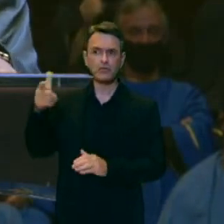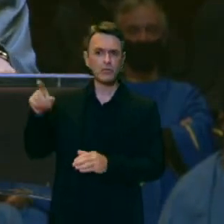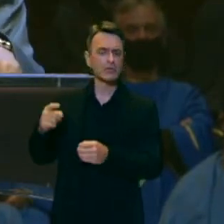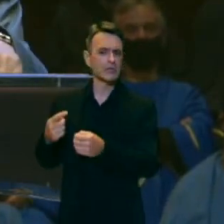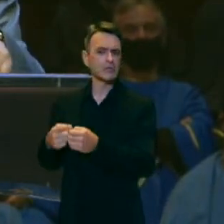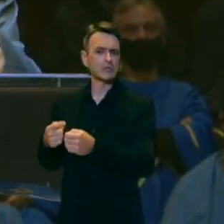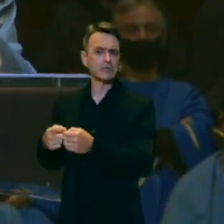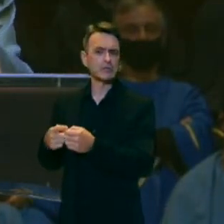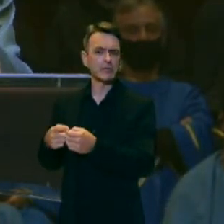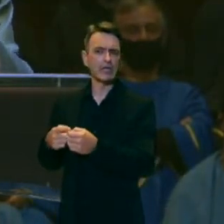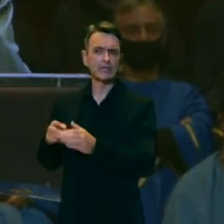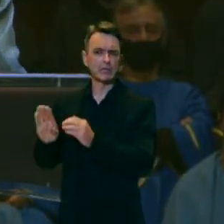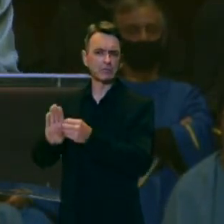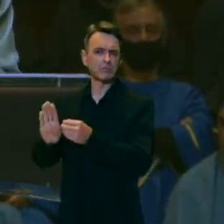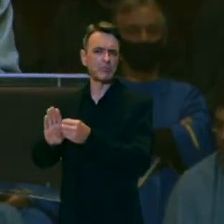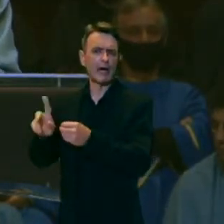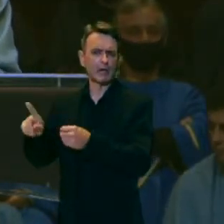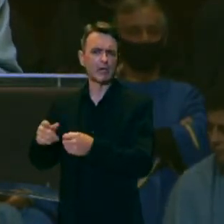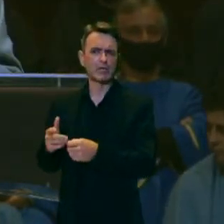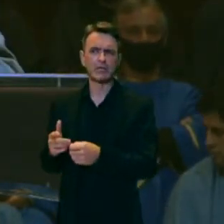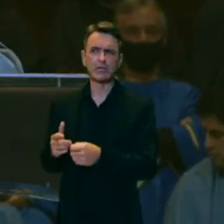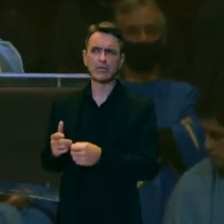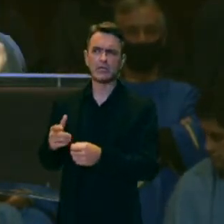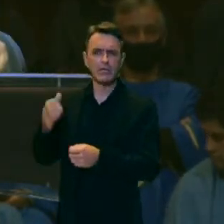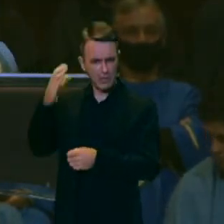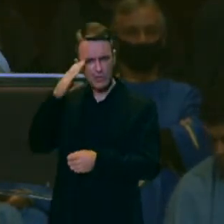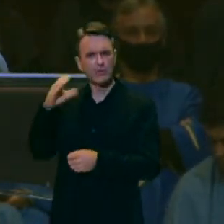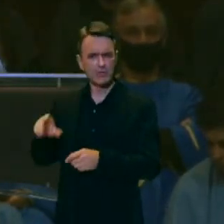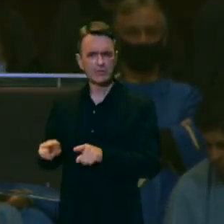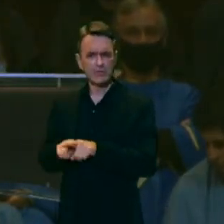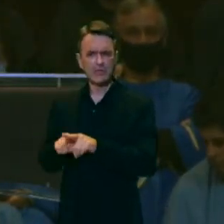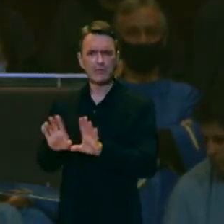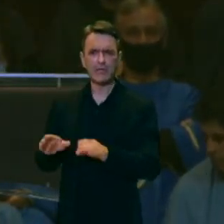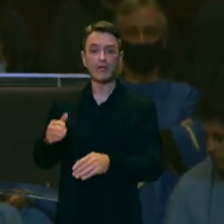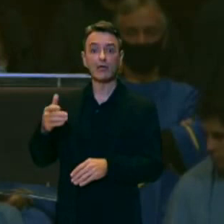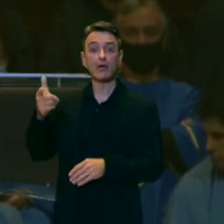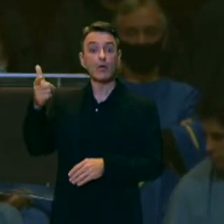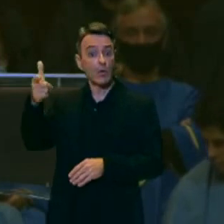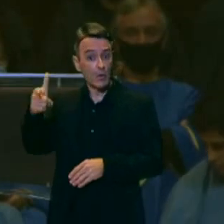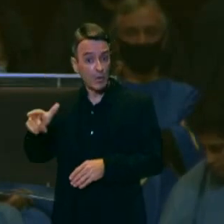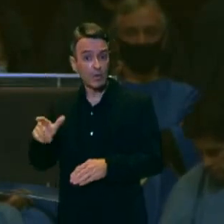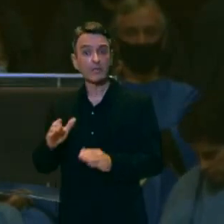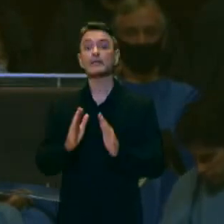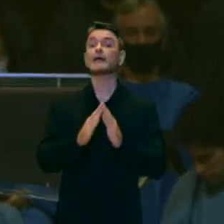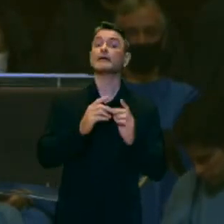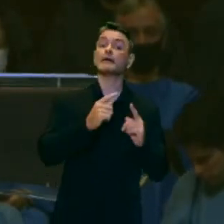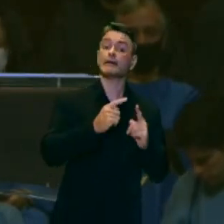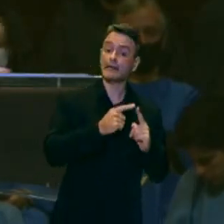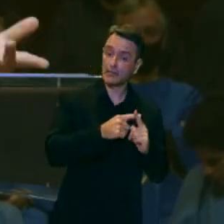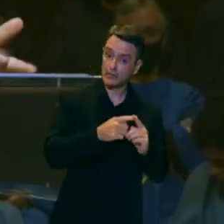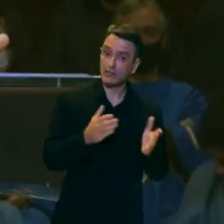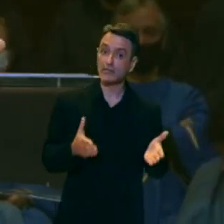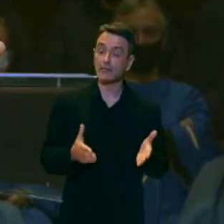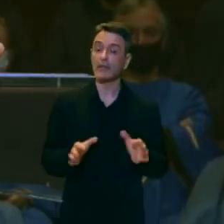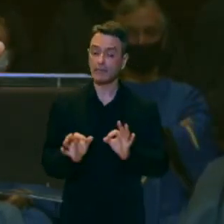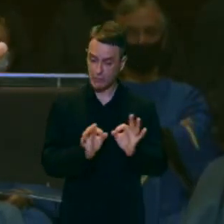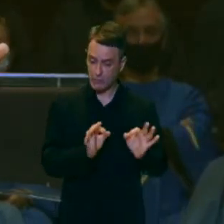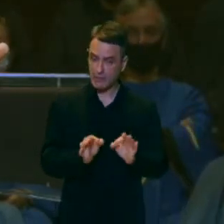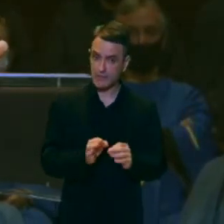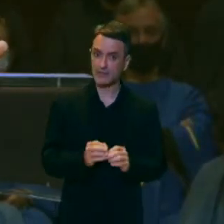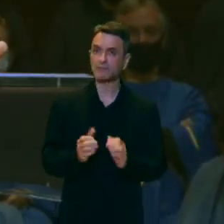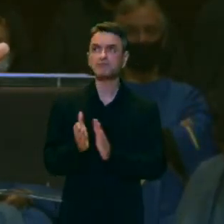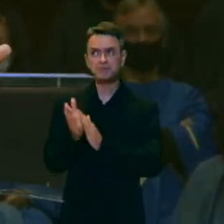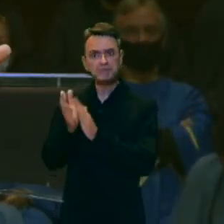Pompeia vai se organizar em igreja, vai ser uma nova igreja batista aqui nessa cidade. Louvado seja Deus,